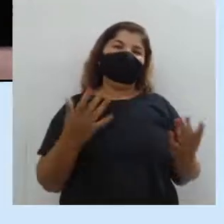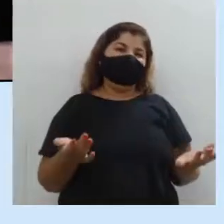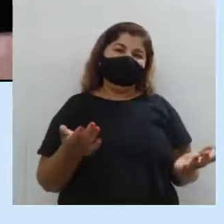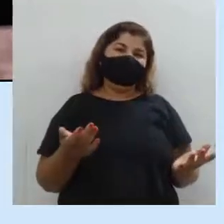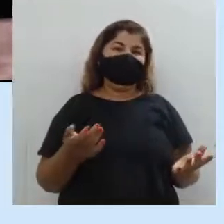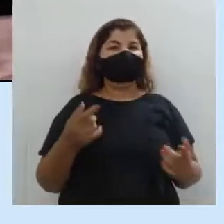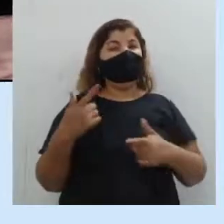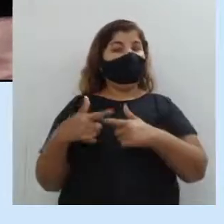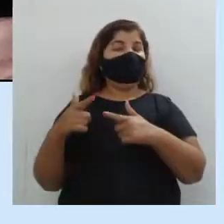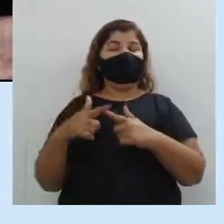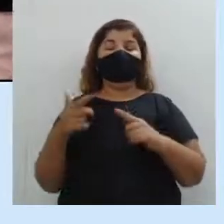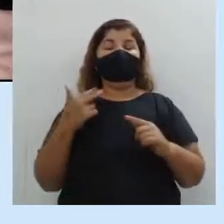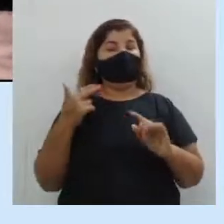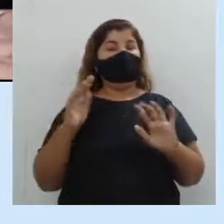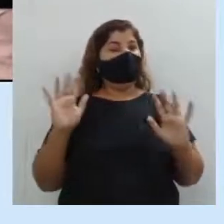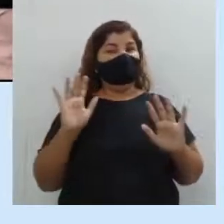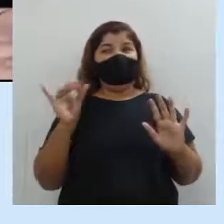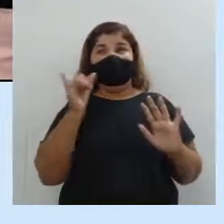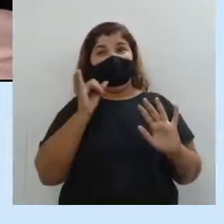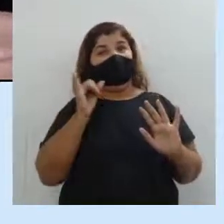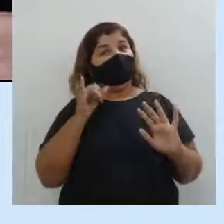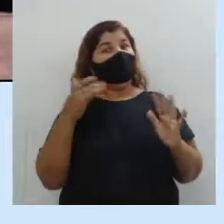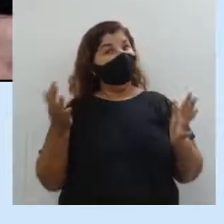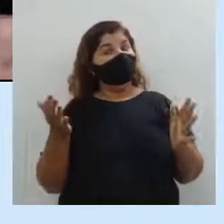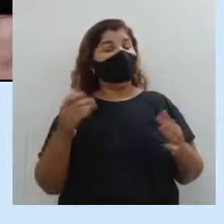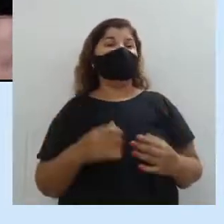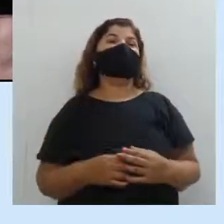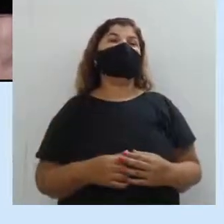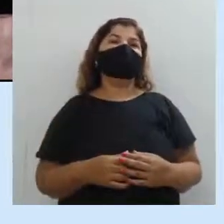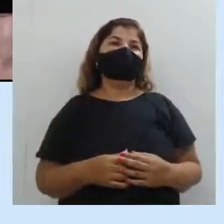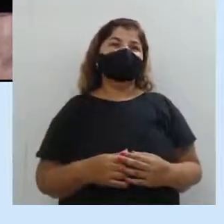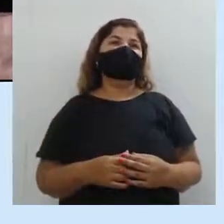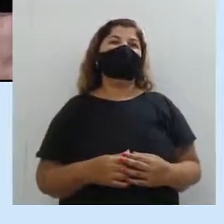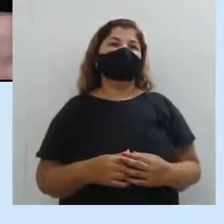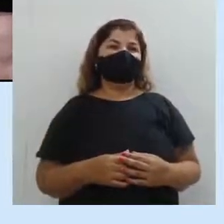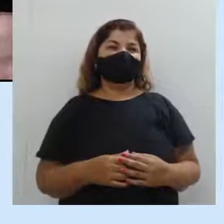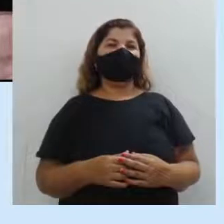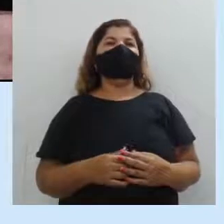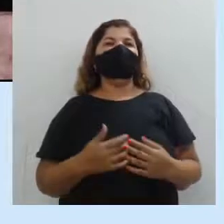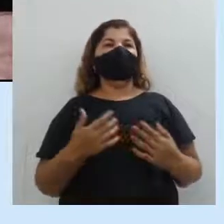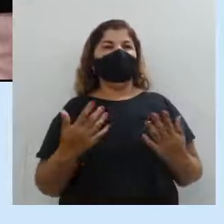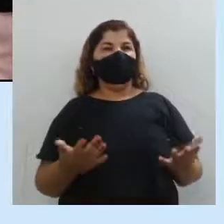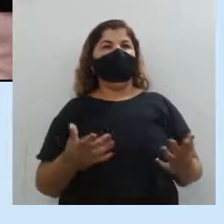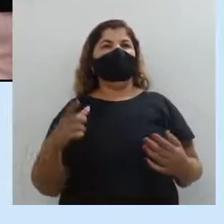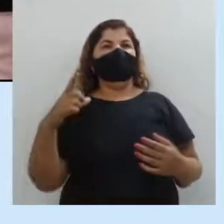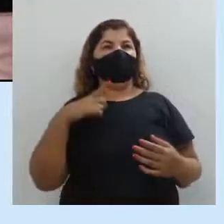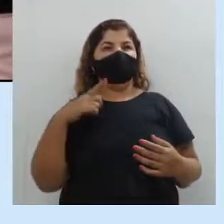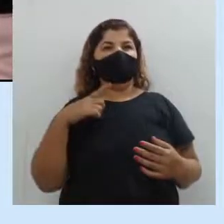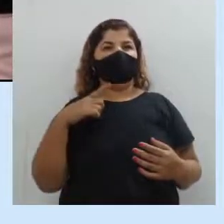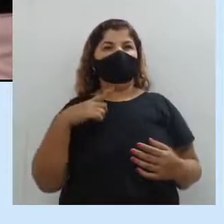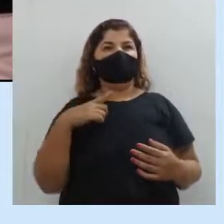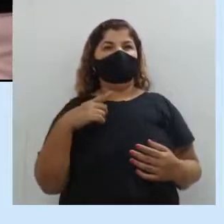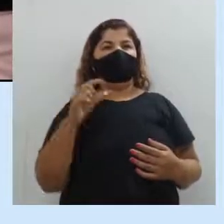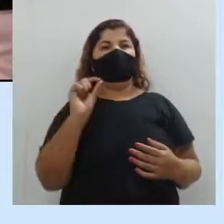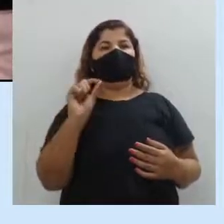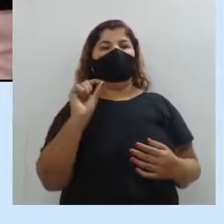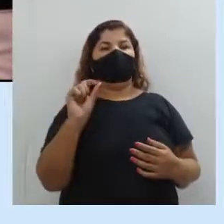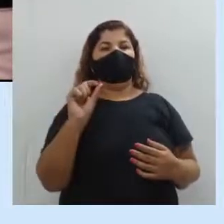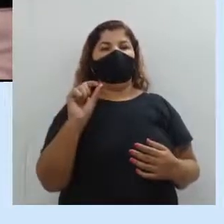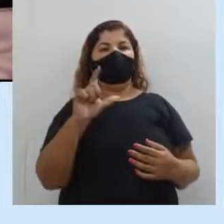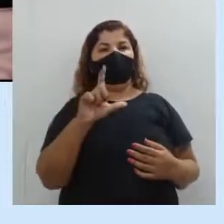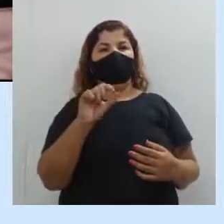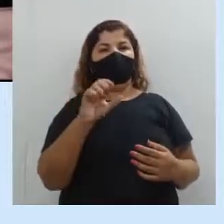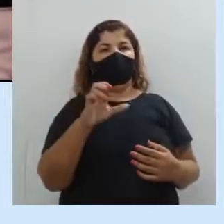Para não dar problema. Então, o que é que acontece? Temos aí uma